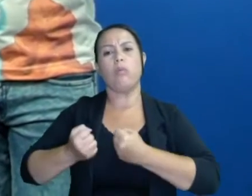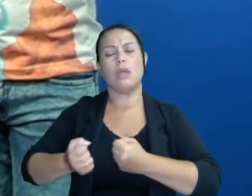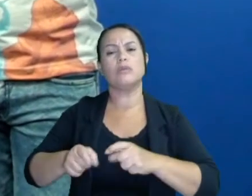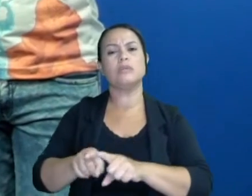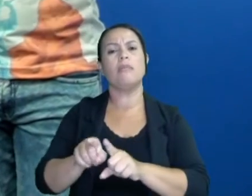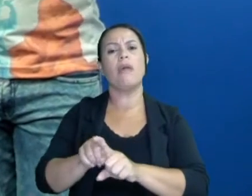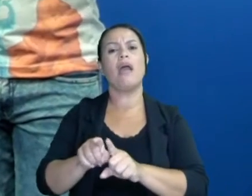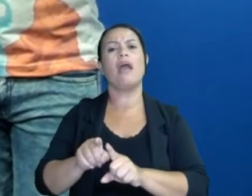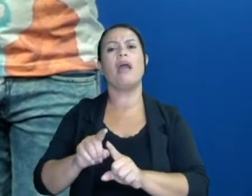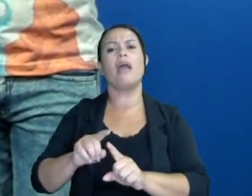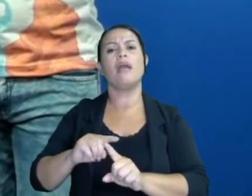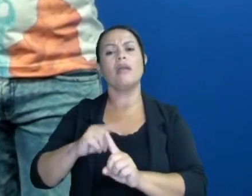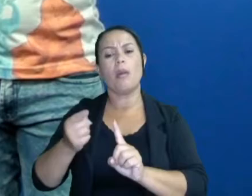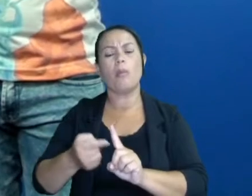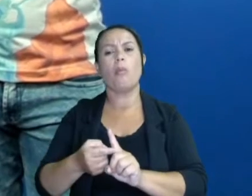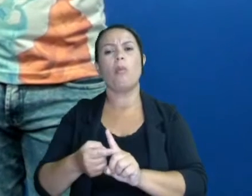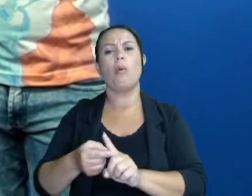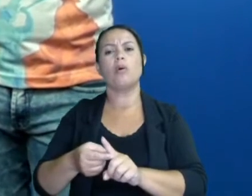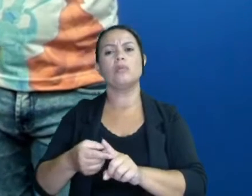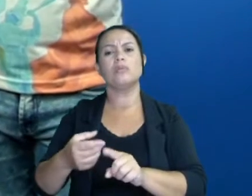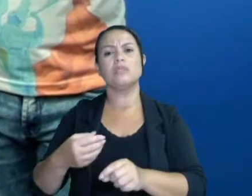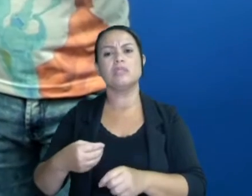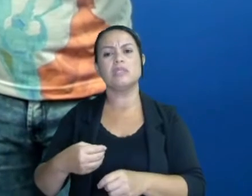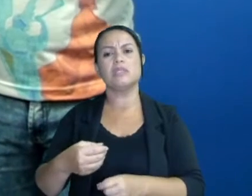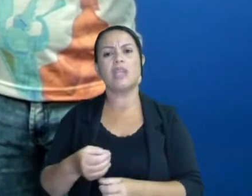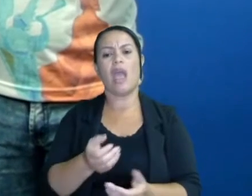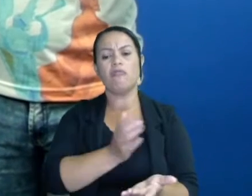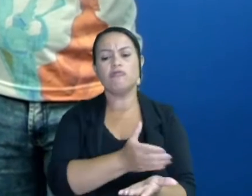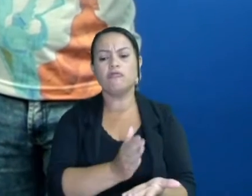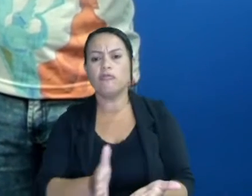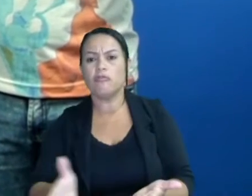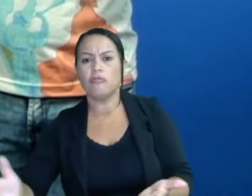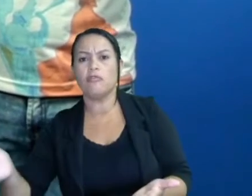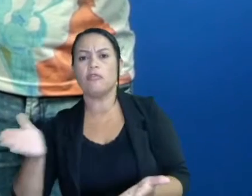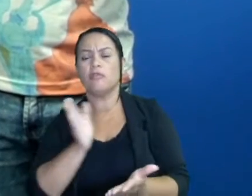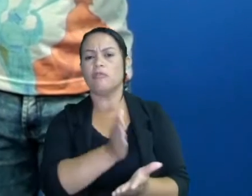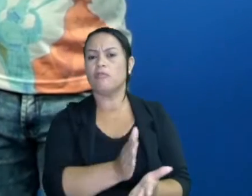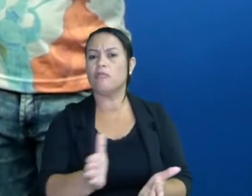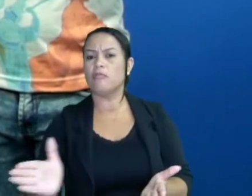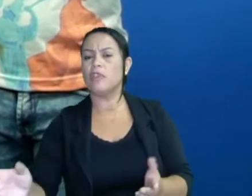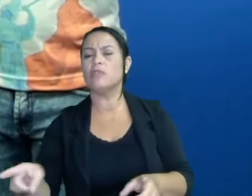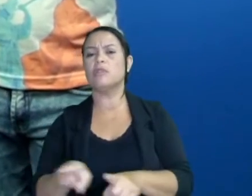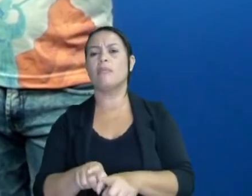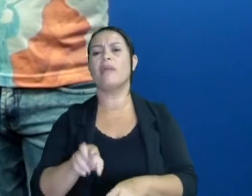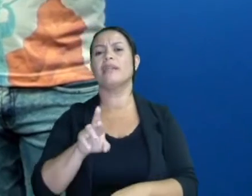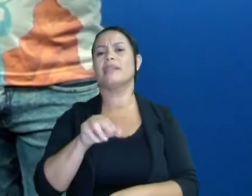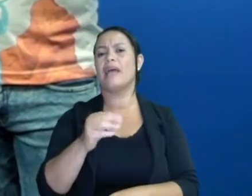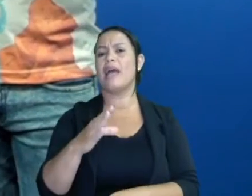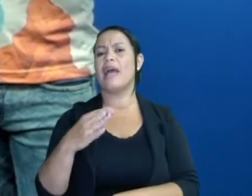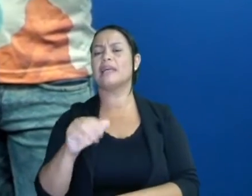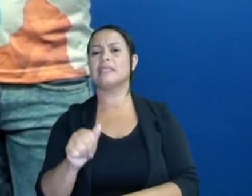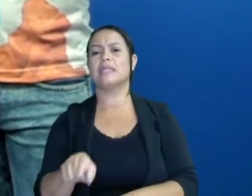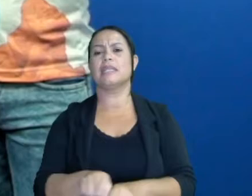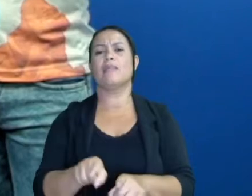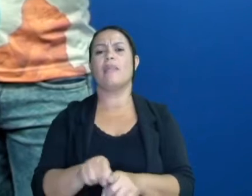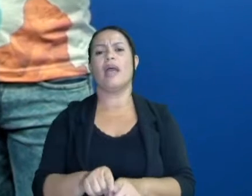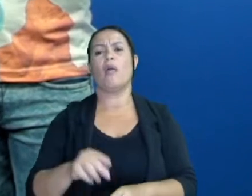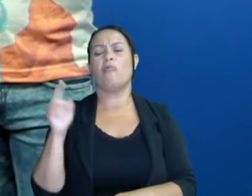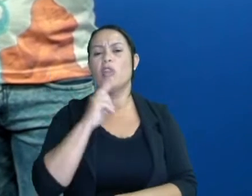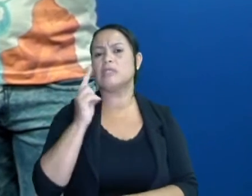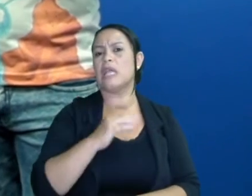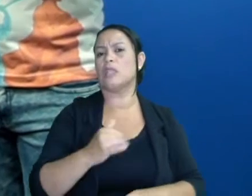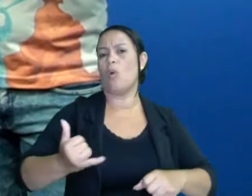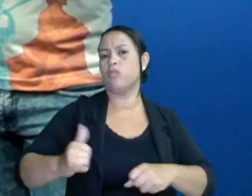reproduzir grandes filhos, né? Filhos que possuem a característica da raça, como velocidade, como ganho de